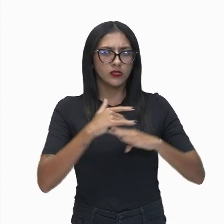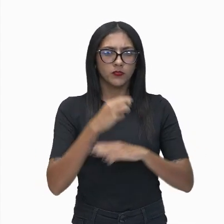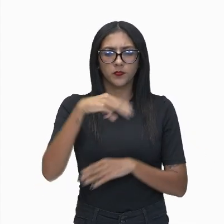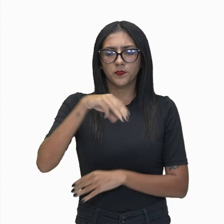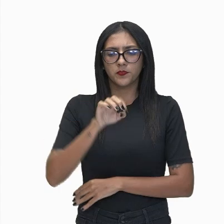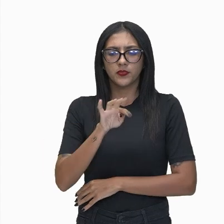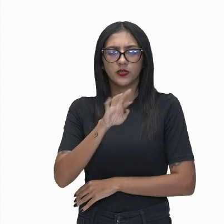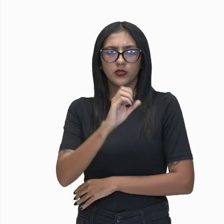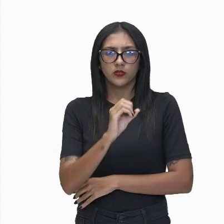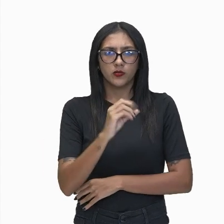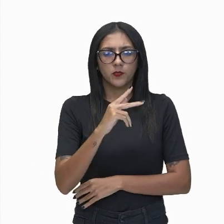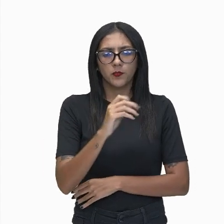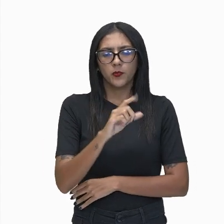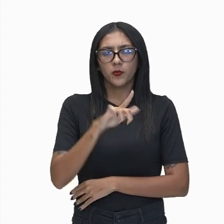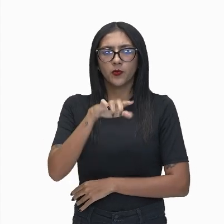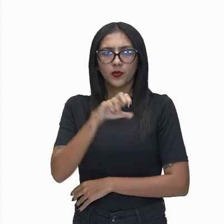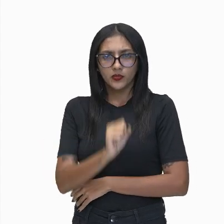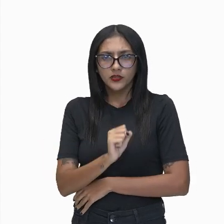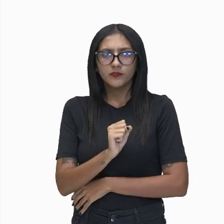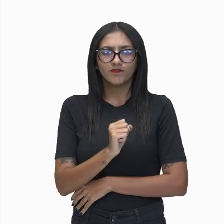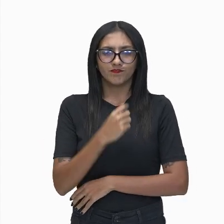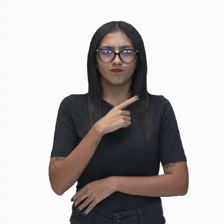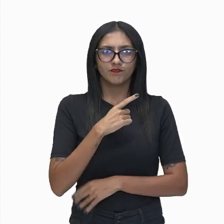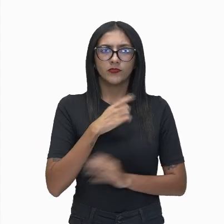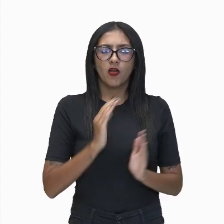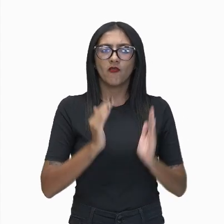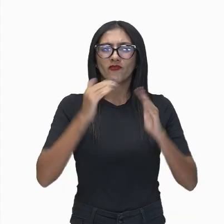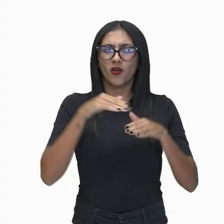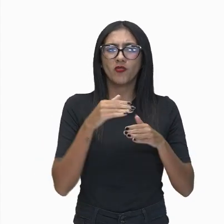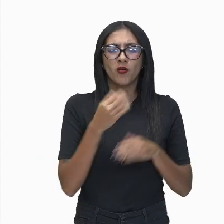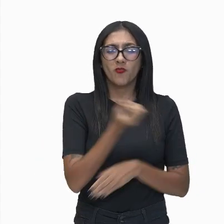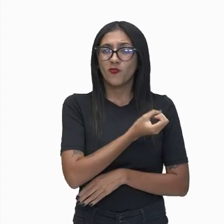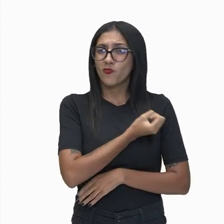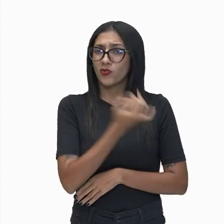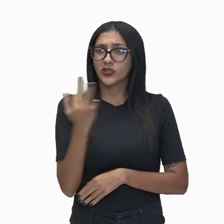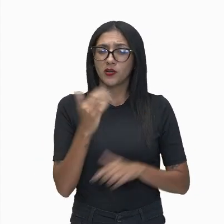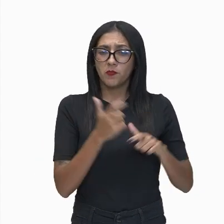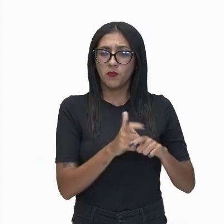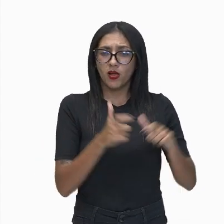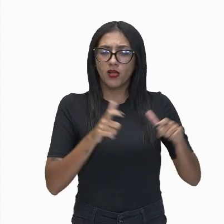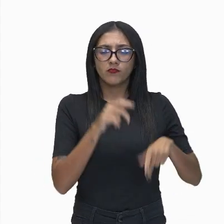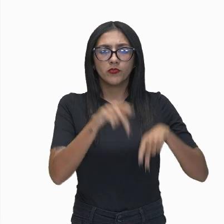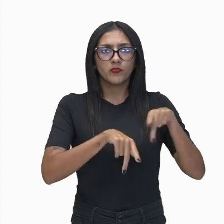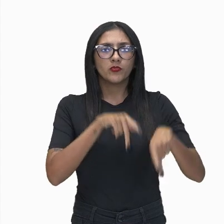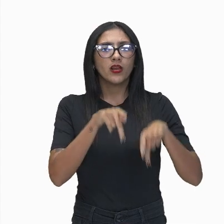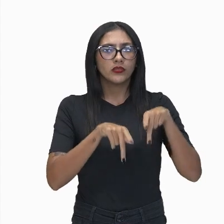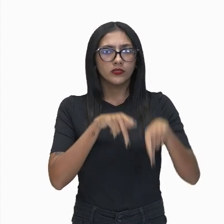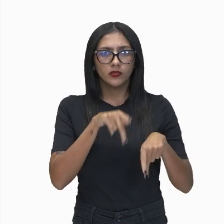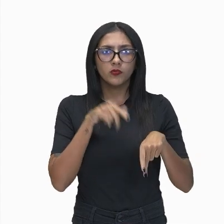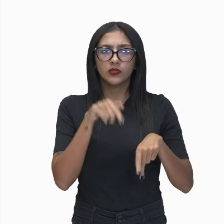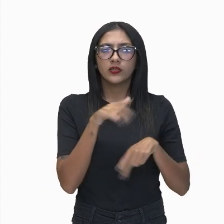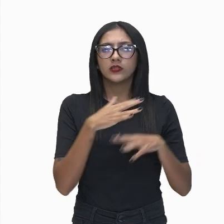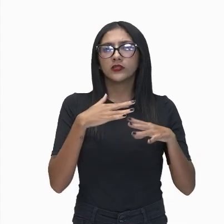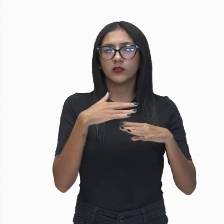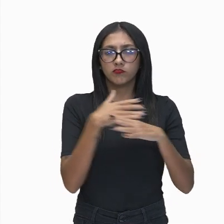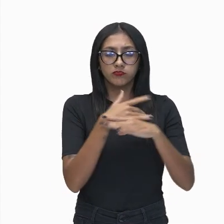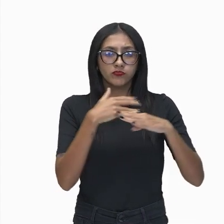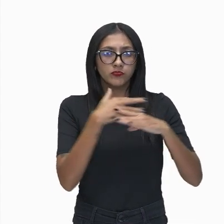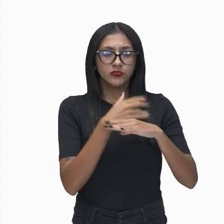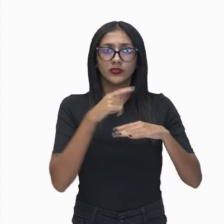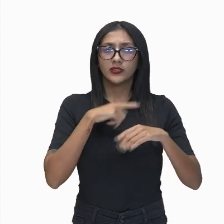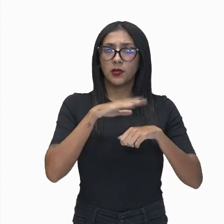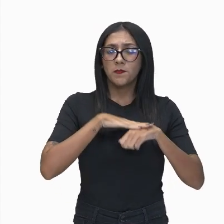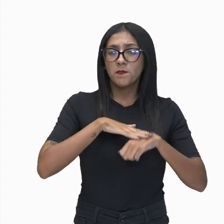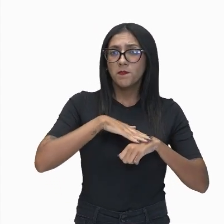brasileiras, né, onde nós temos a concentração demográfica nessas metrópoles, que são as cidades que têm mais